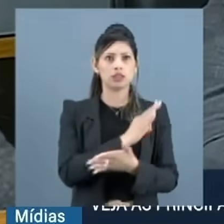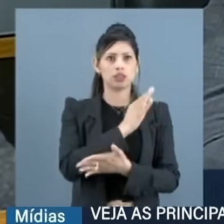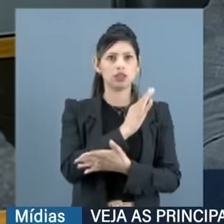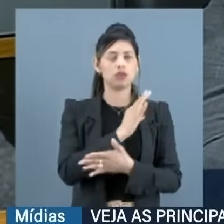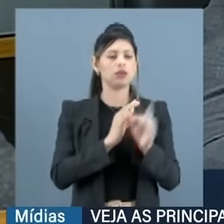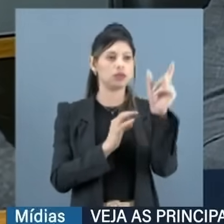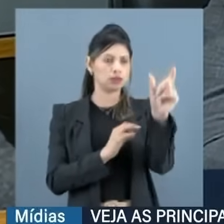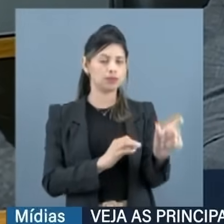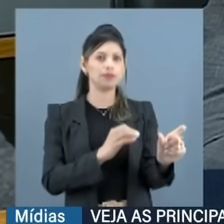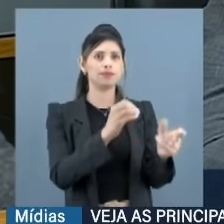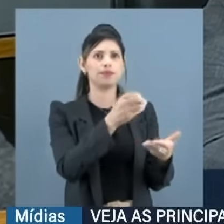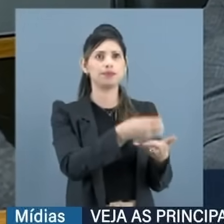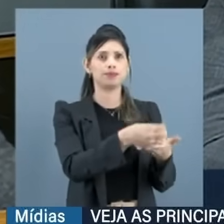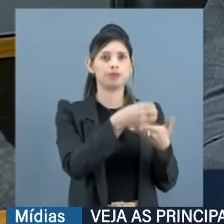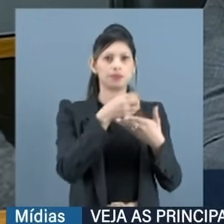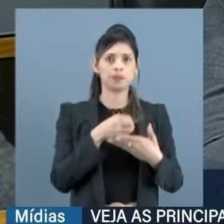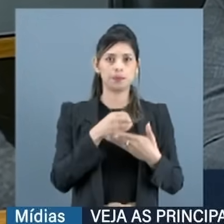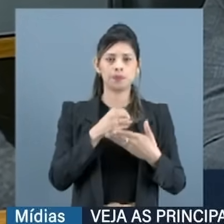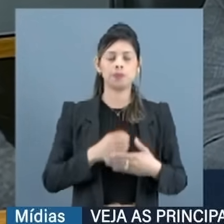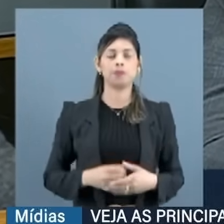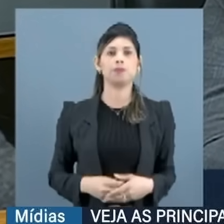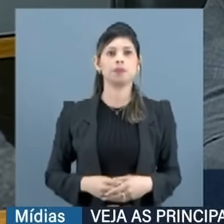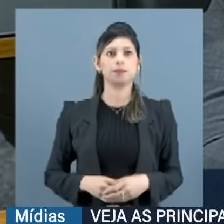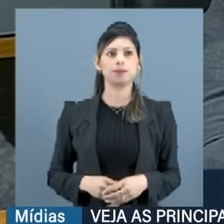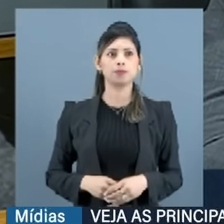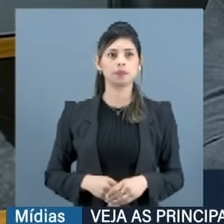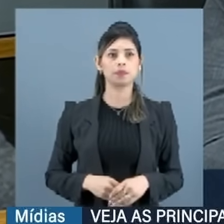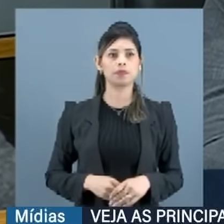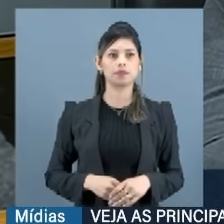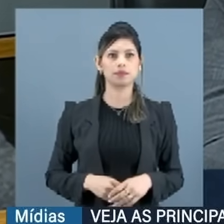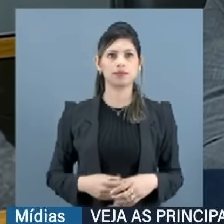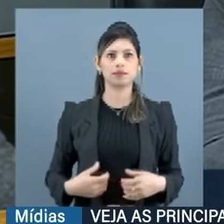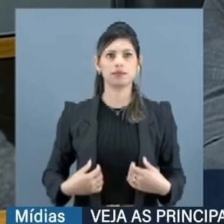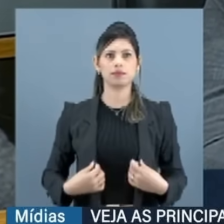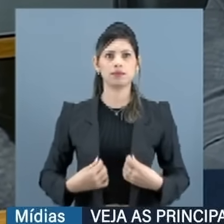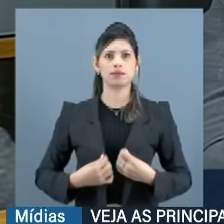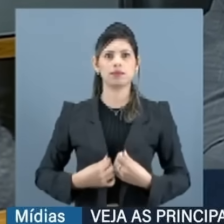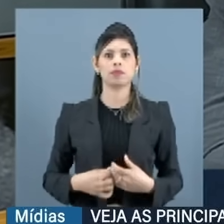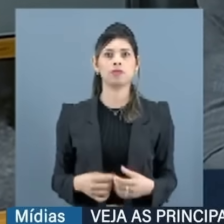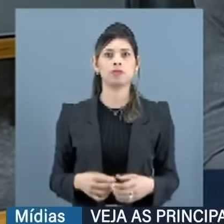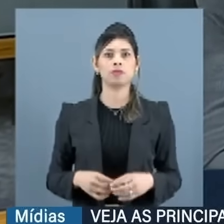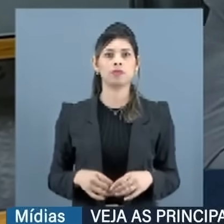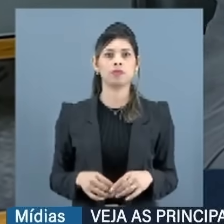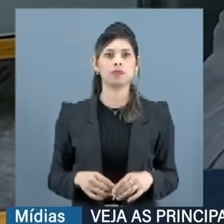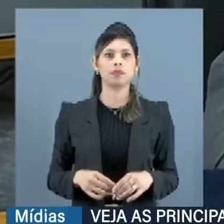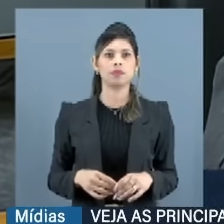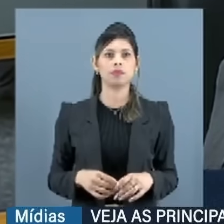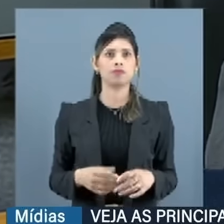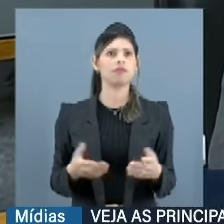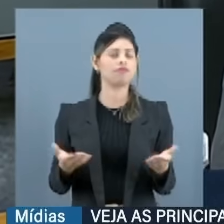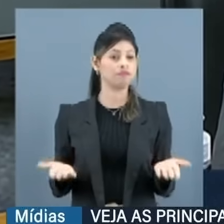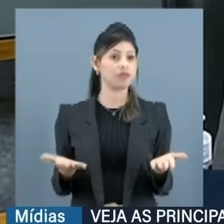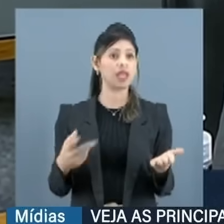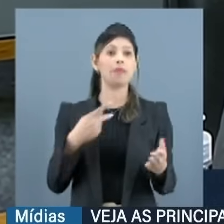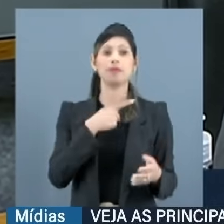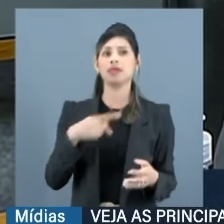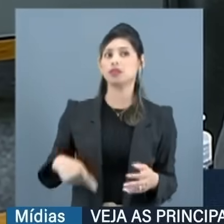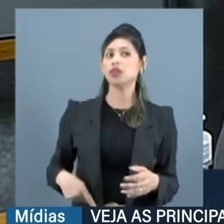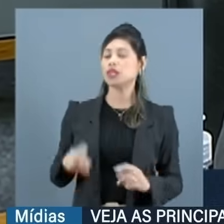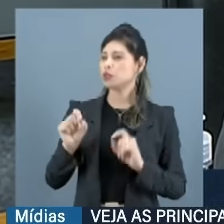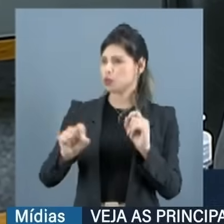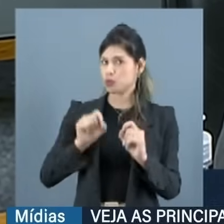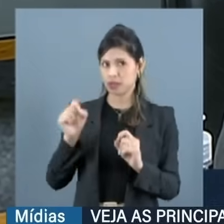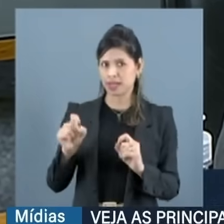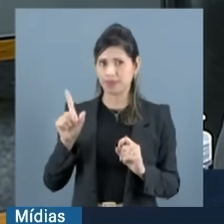Presidente, agora vem uma decisão do Supremo que não agrada a base de governo. Aí a reação